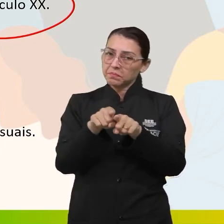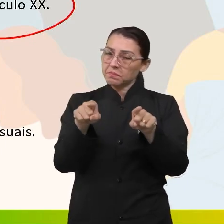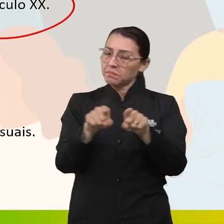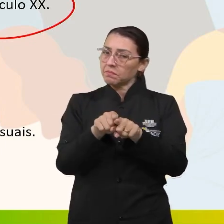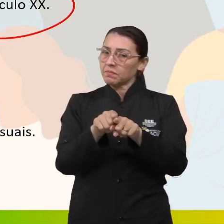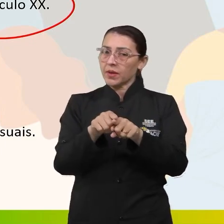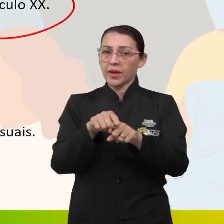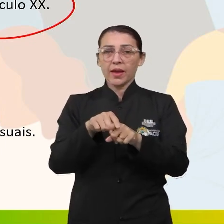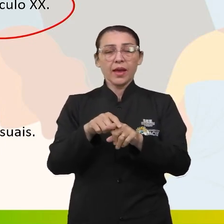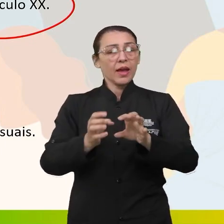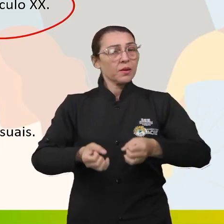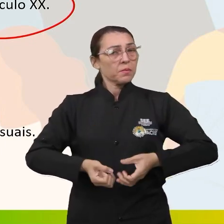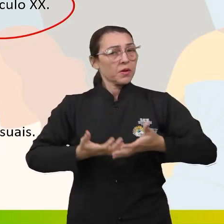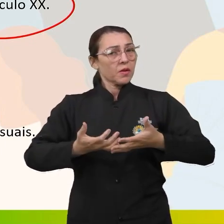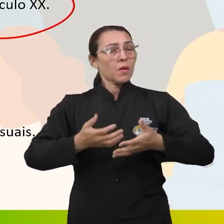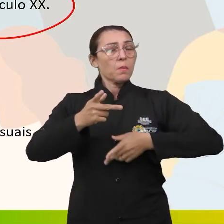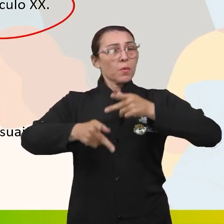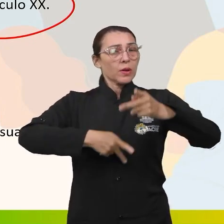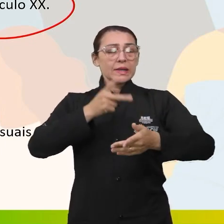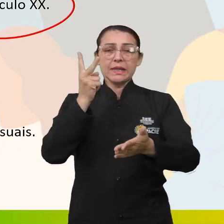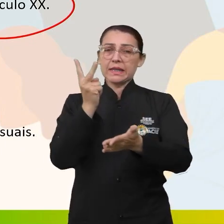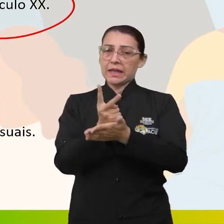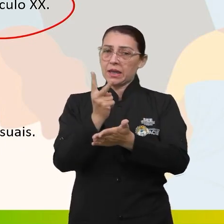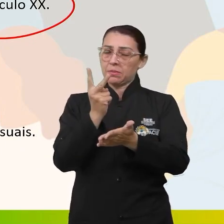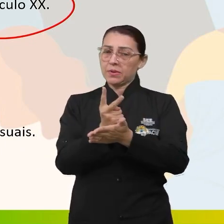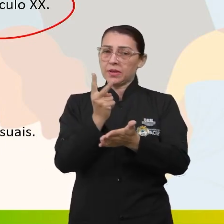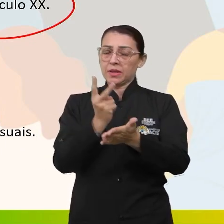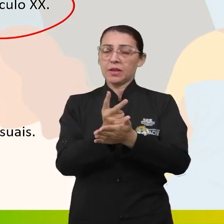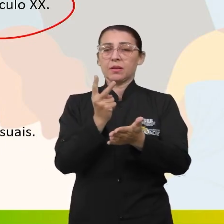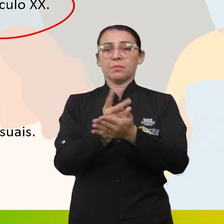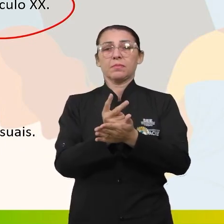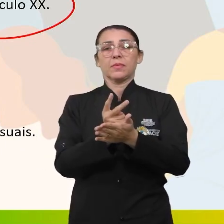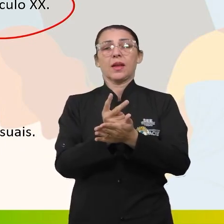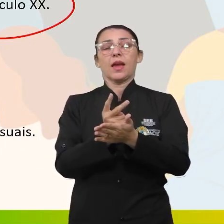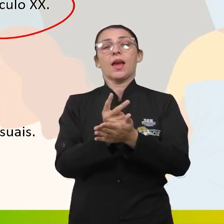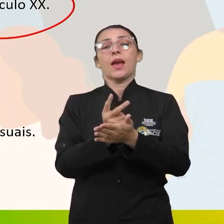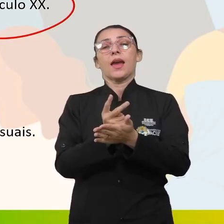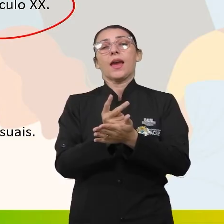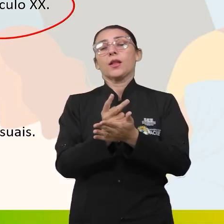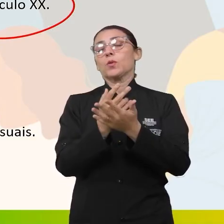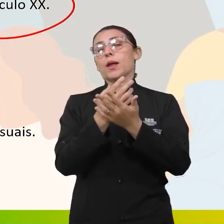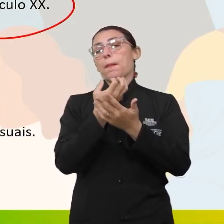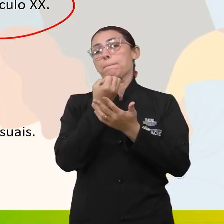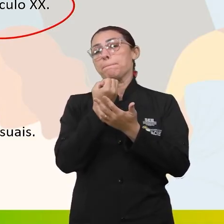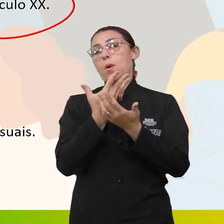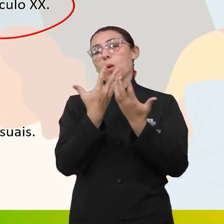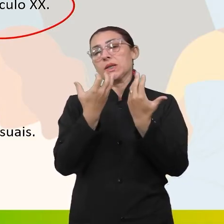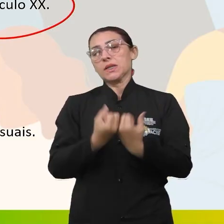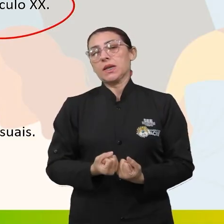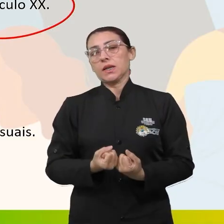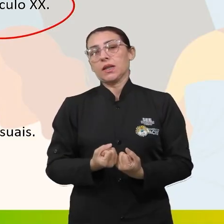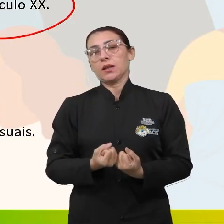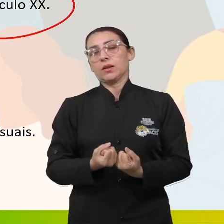contrário, as manifestações artísticas populares, elas sempre foram consideradas marginalizadas, então,